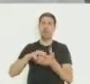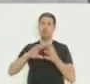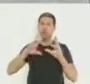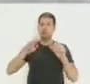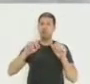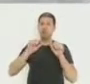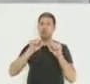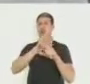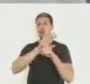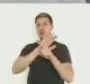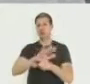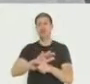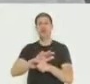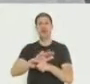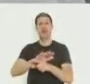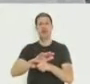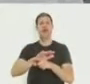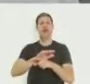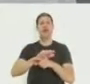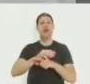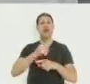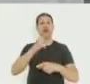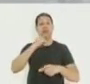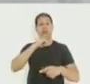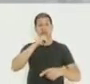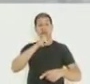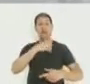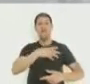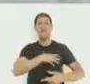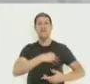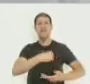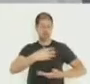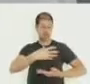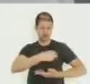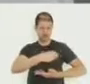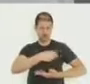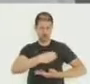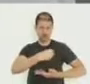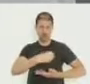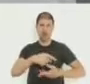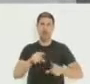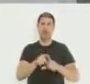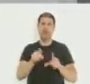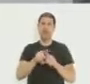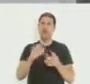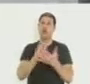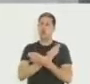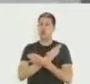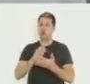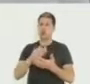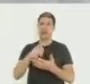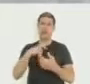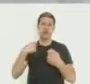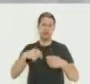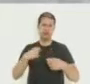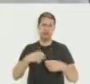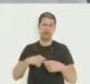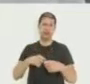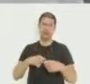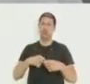ao aleitamento materno inclusive aos filhos de mãe submetidos à medida preventiva de liberdade privativa de